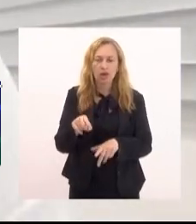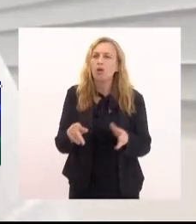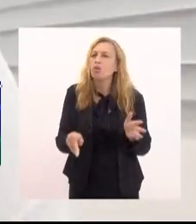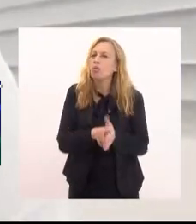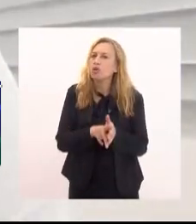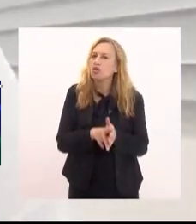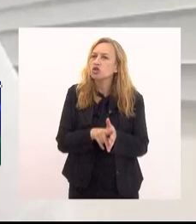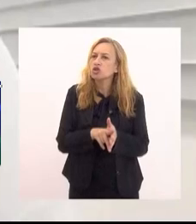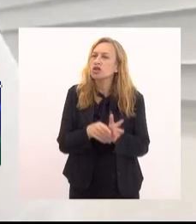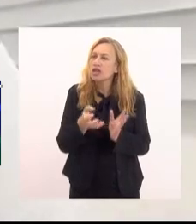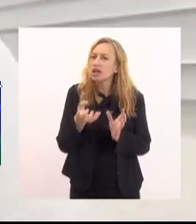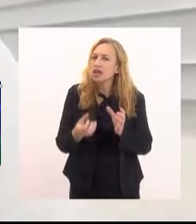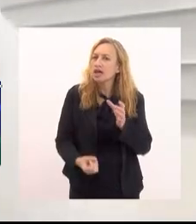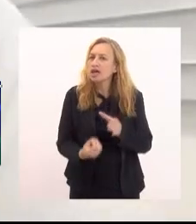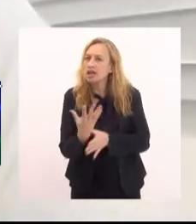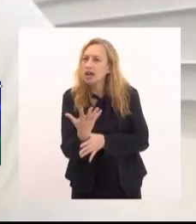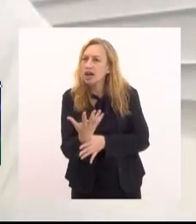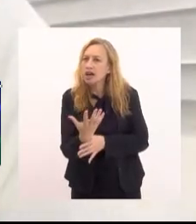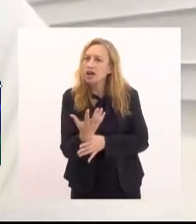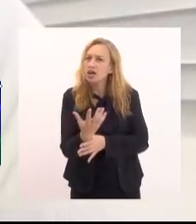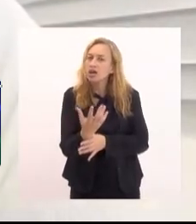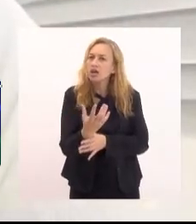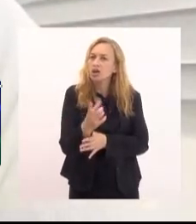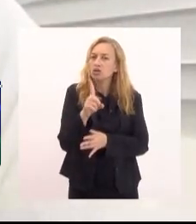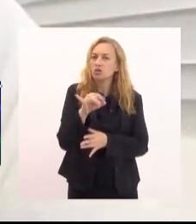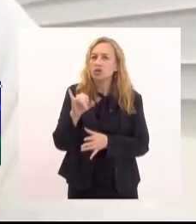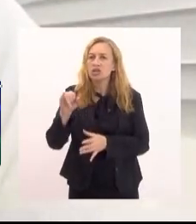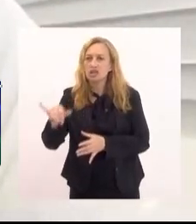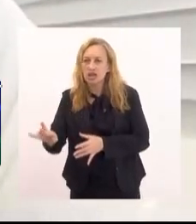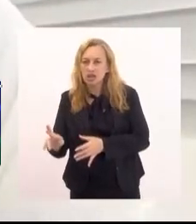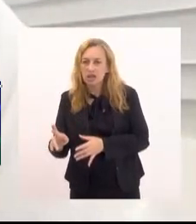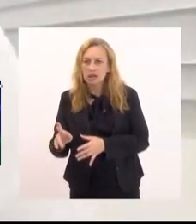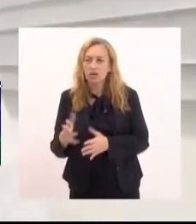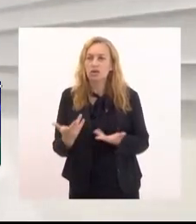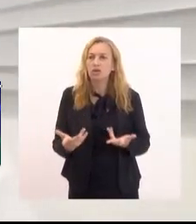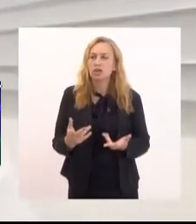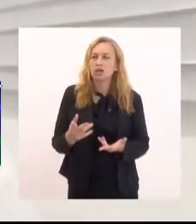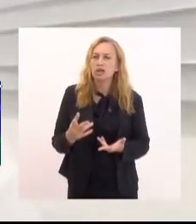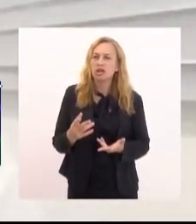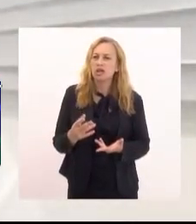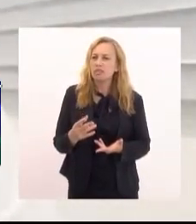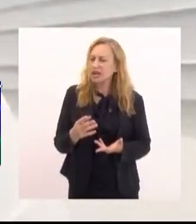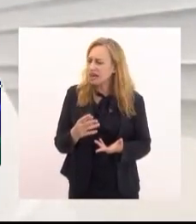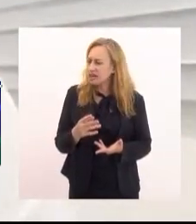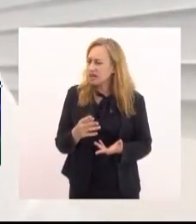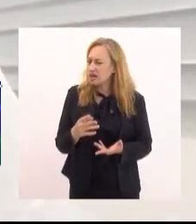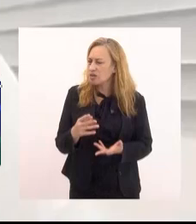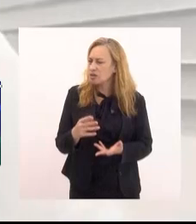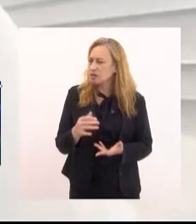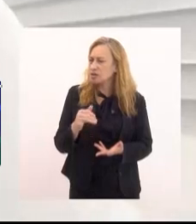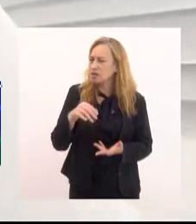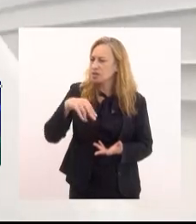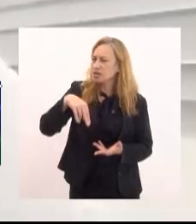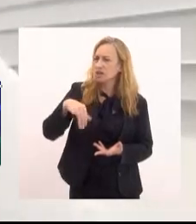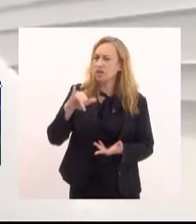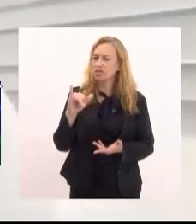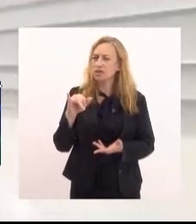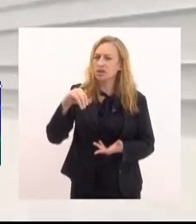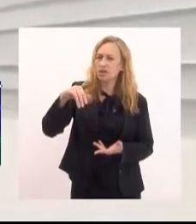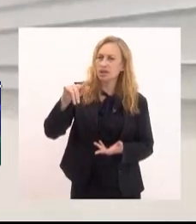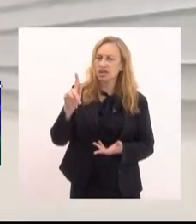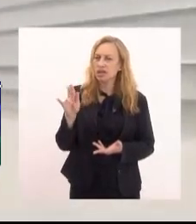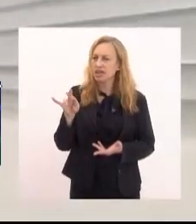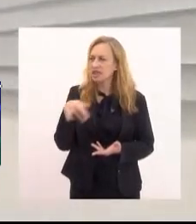que pretende construir e criar um dossiê sobre a situação da imigração e dos refugiados aqui no estado do Rio de